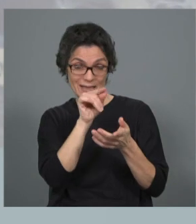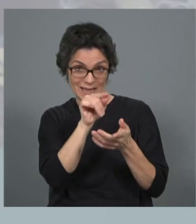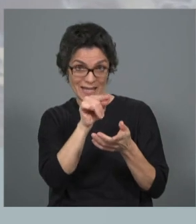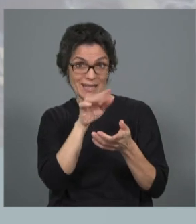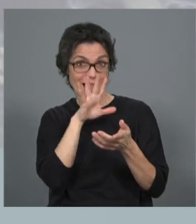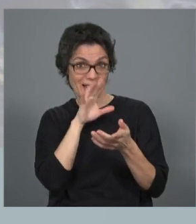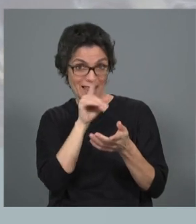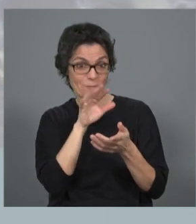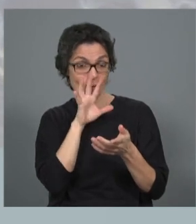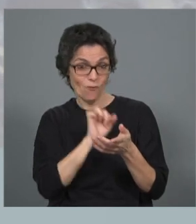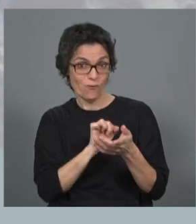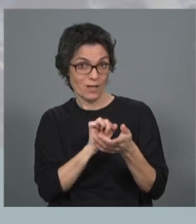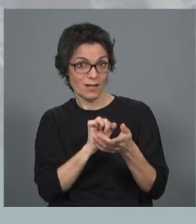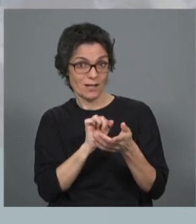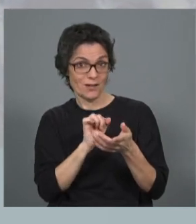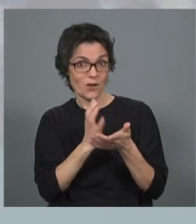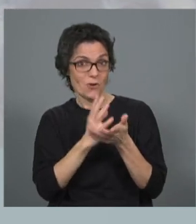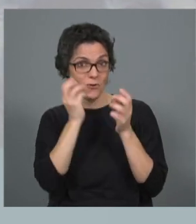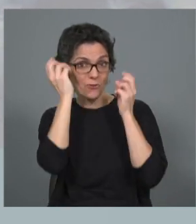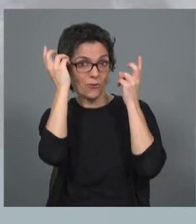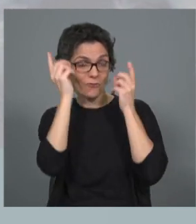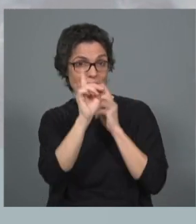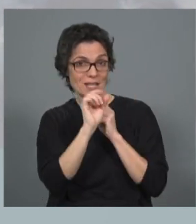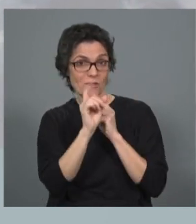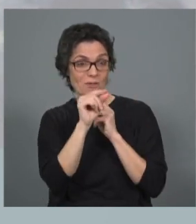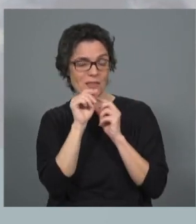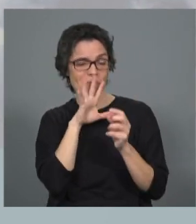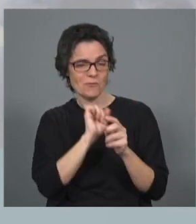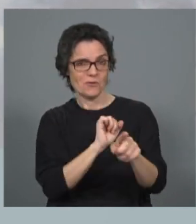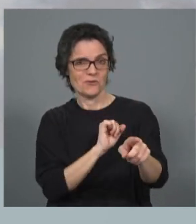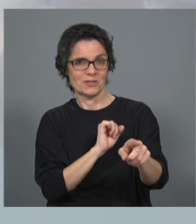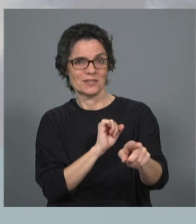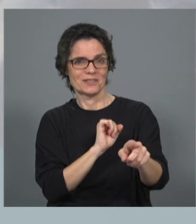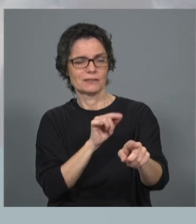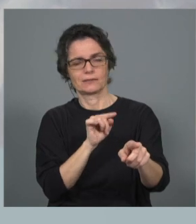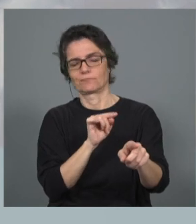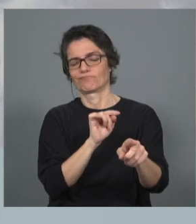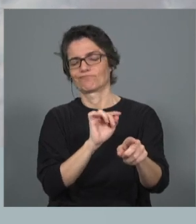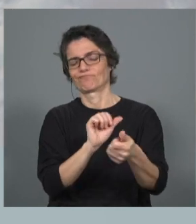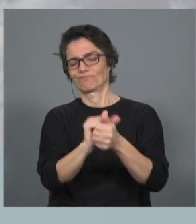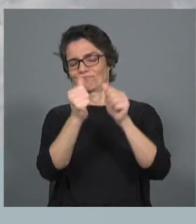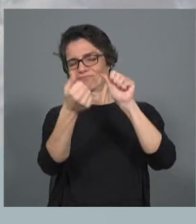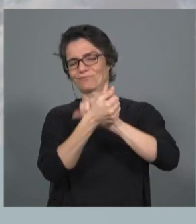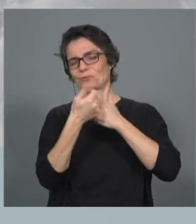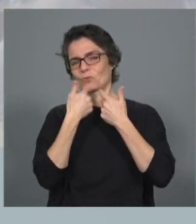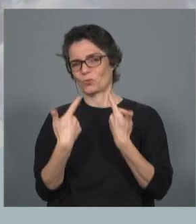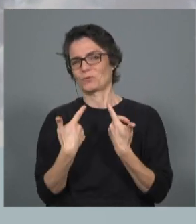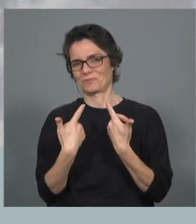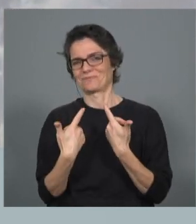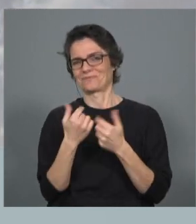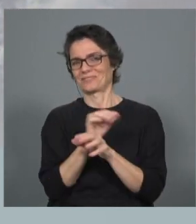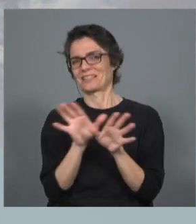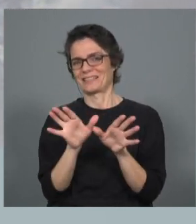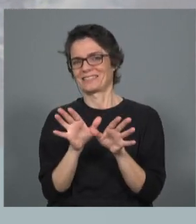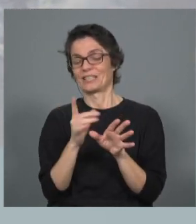que aí as coisas mudam de figura ou em certo sentido, ultrapassam aquilo que já tínhamos. Naquela perspectiva de nunca